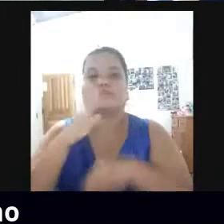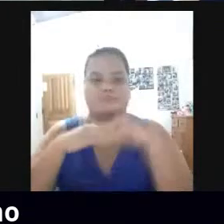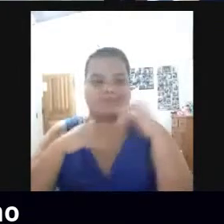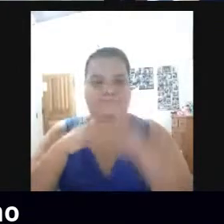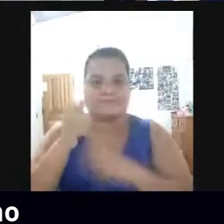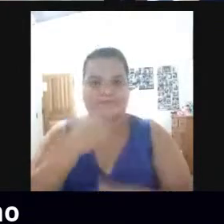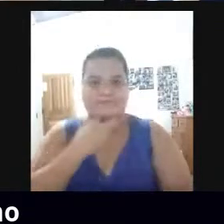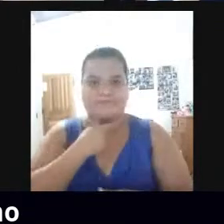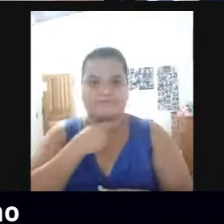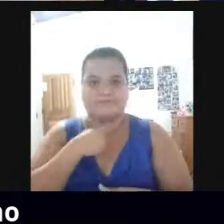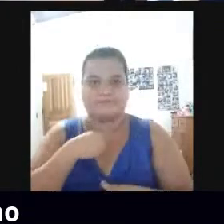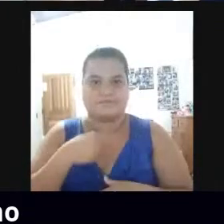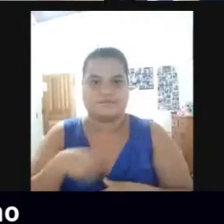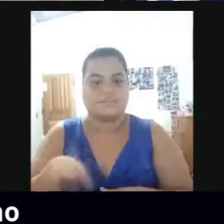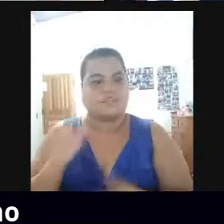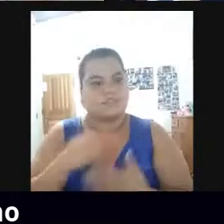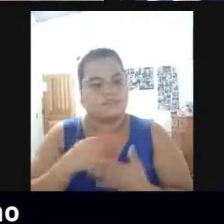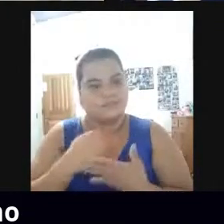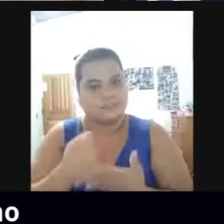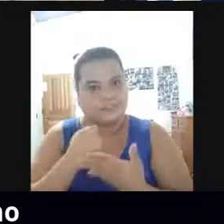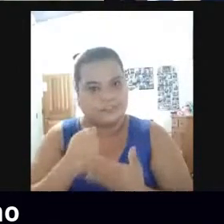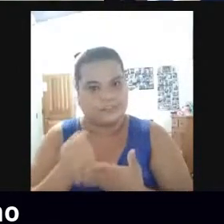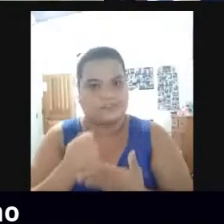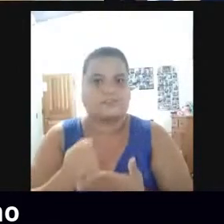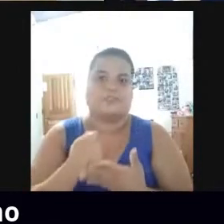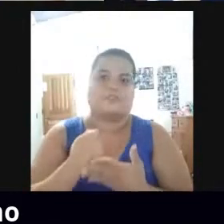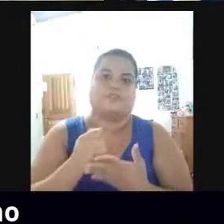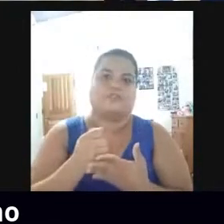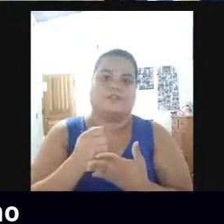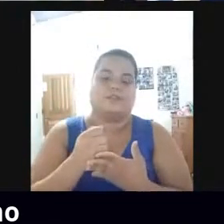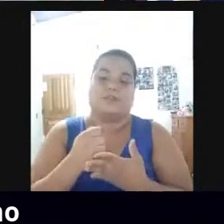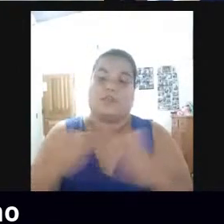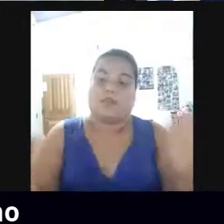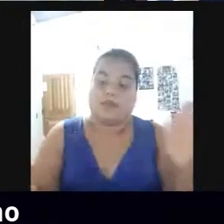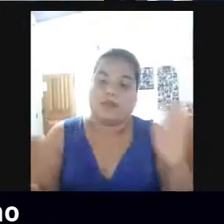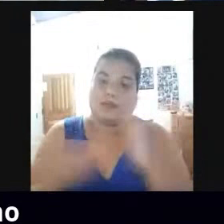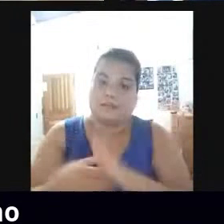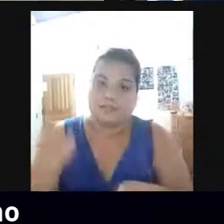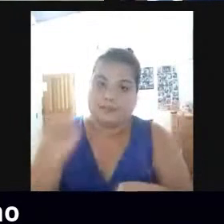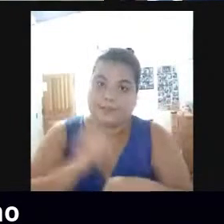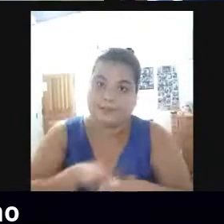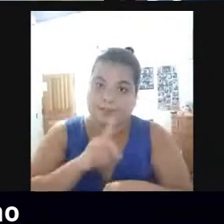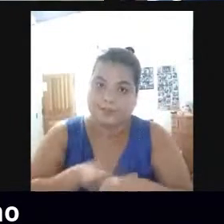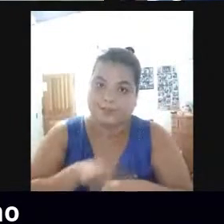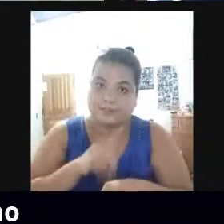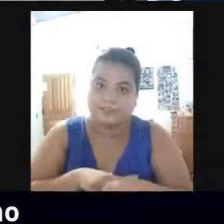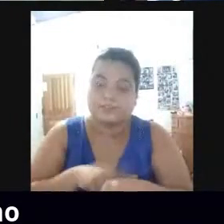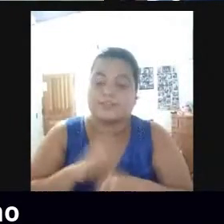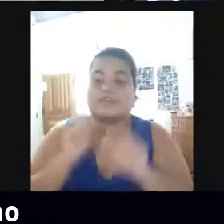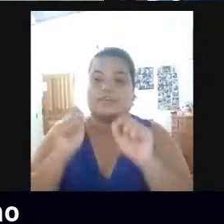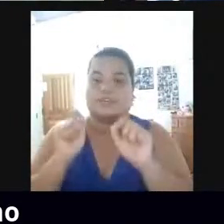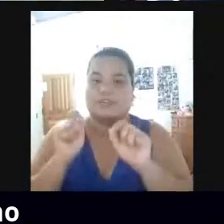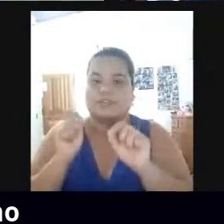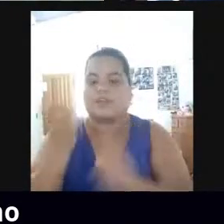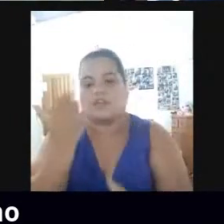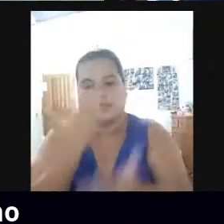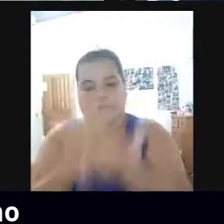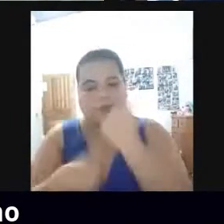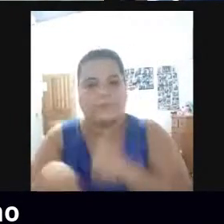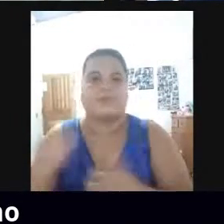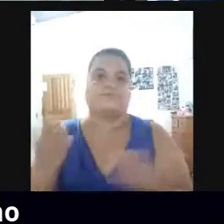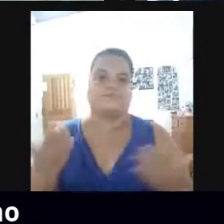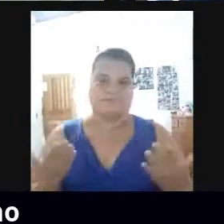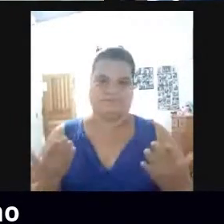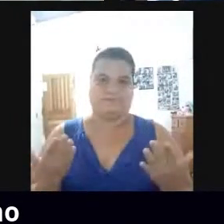essa dessensibilização até chegar ao momento, né, o mais esperado, que é o ato de se alimentar.